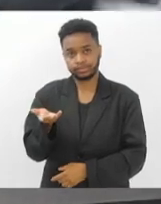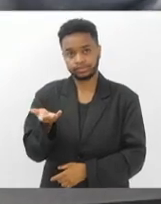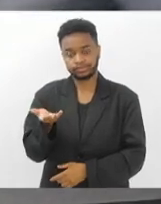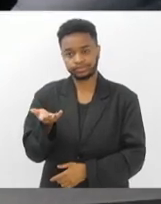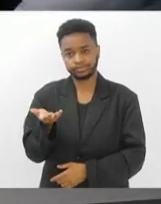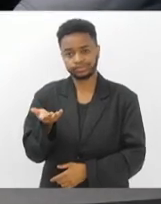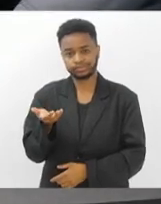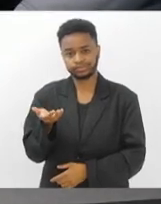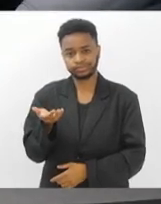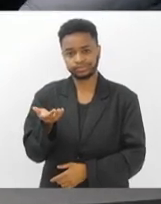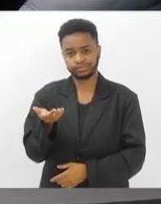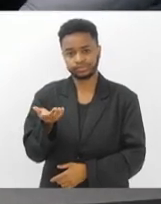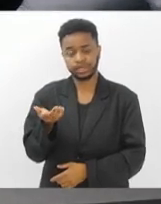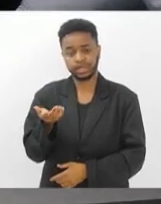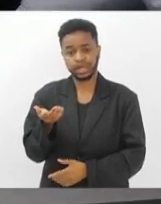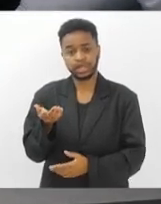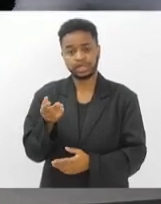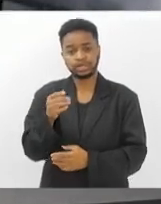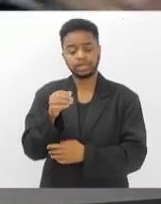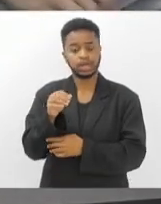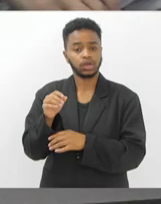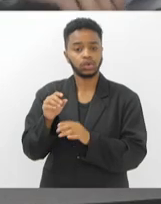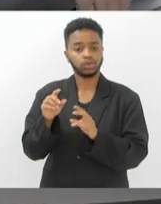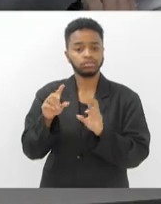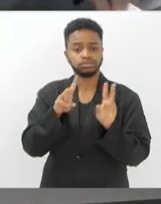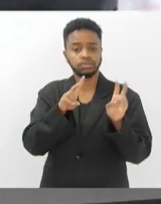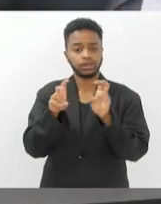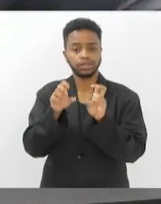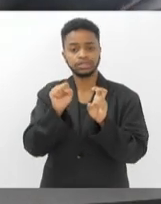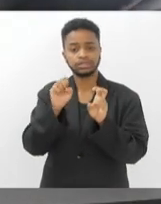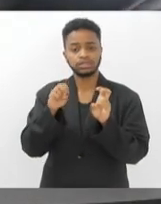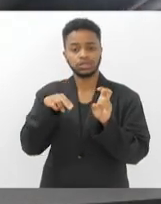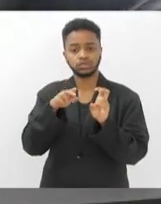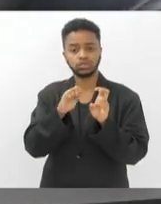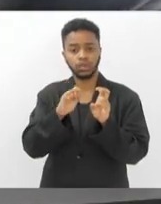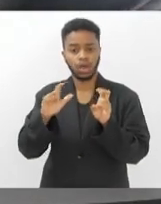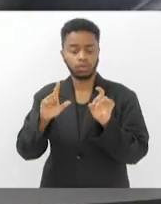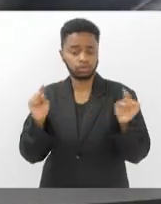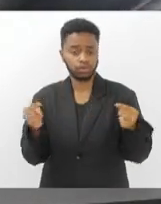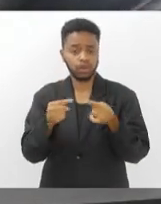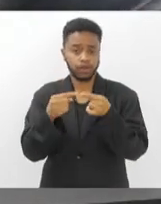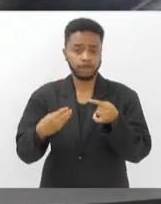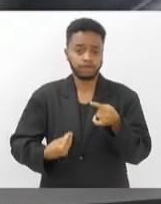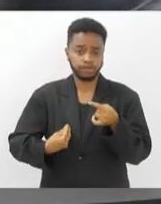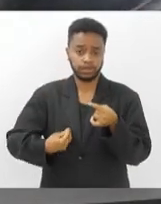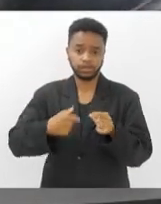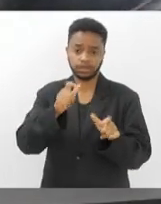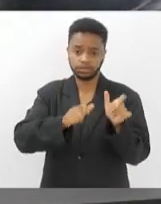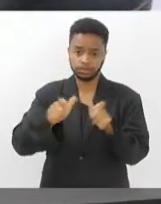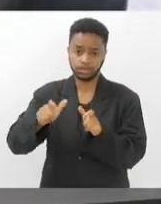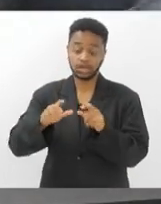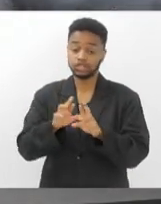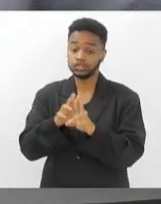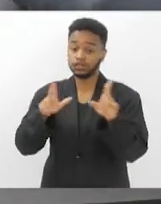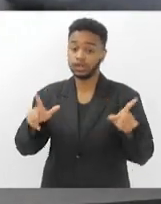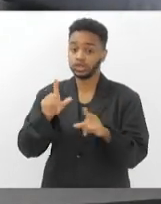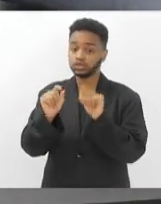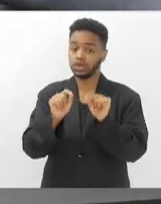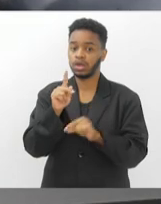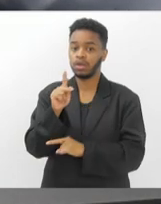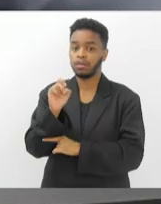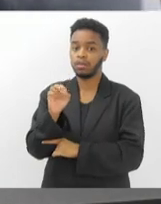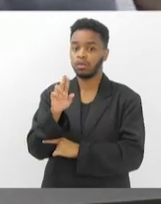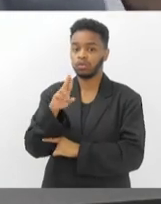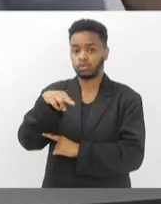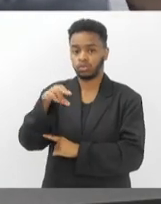quer dizer, a sensualidade faz parte da vida das pessoas, é diferente da pornografia. Eu acho que essa, deputada Célia Jordão, nós